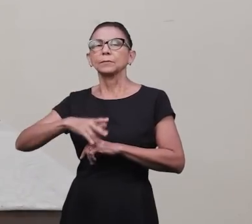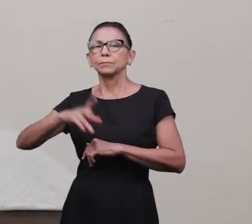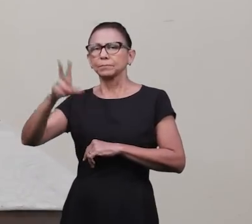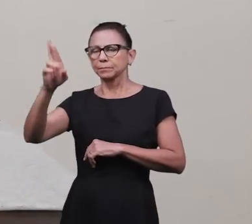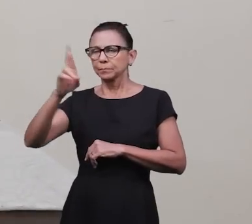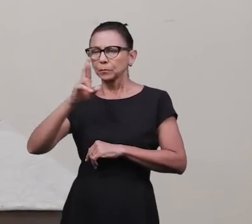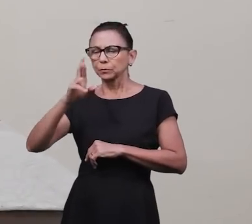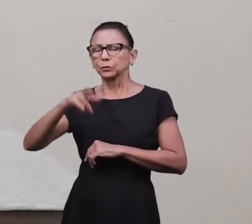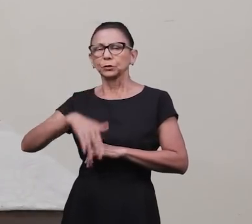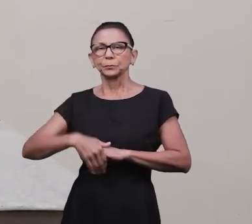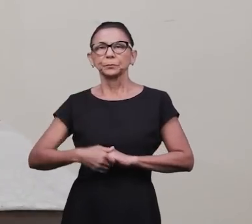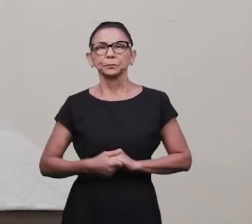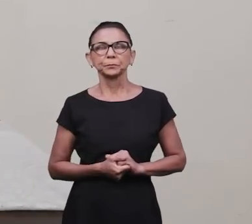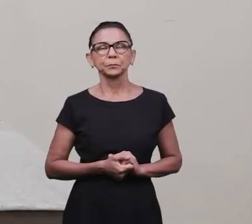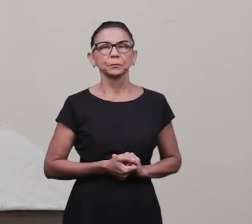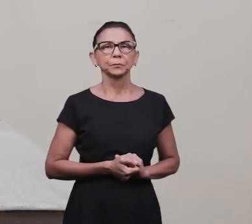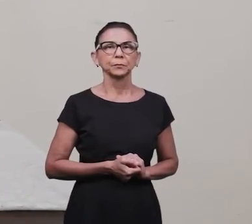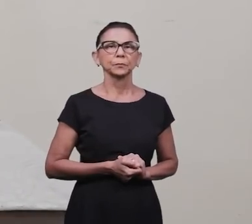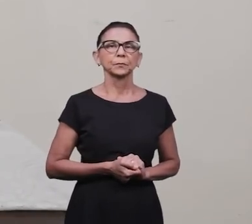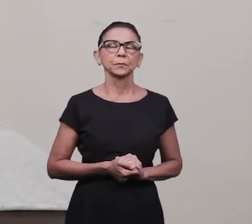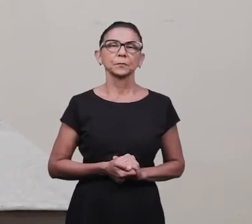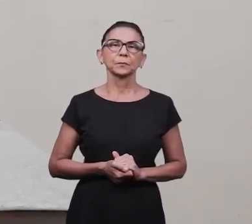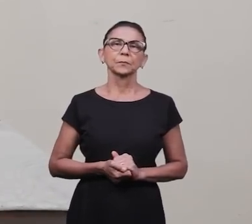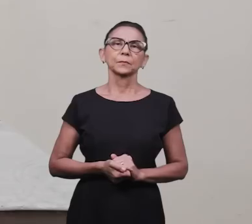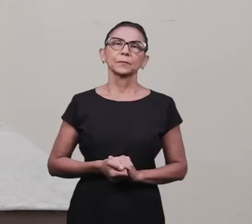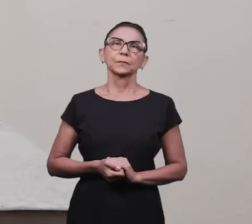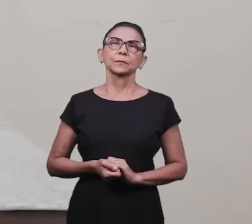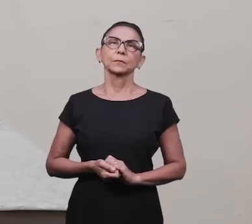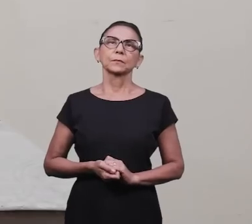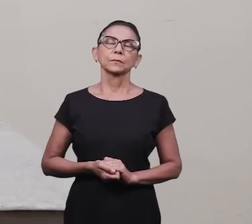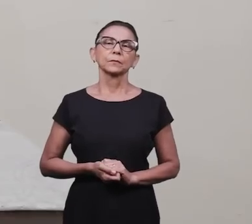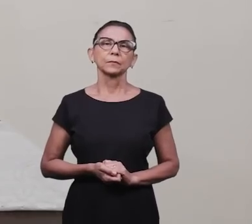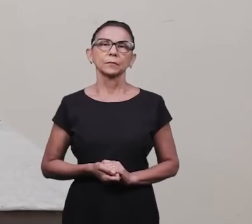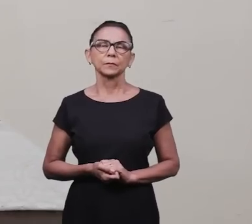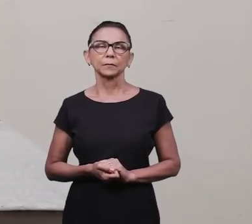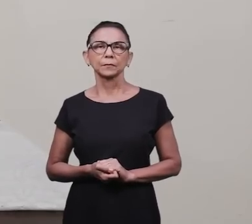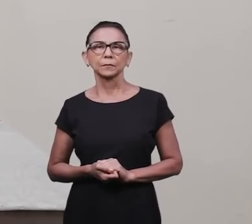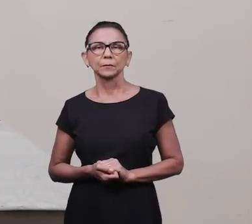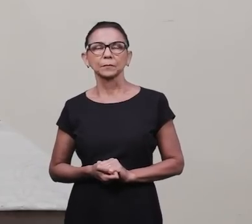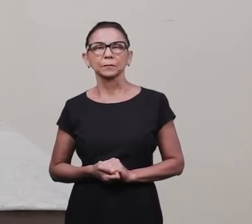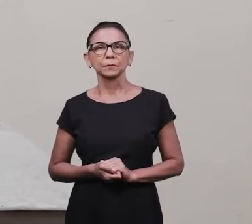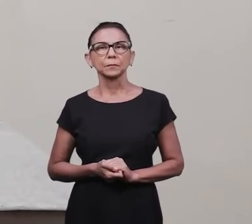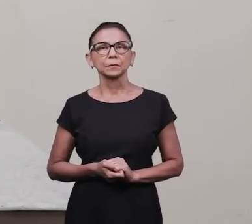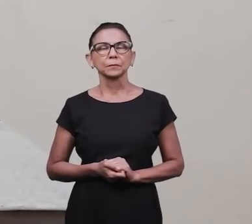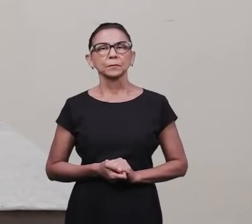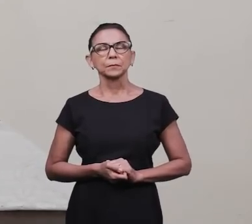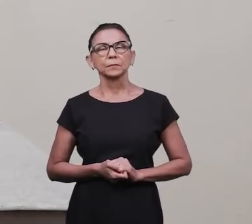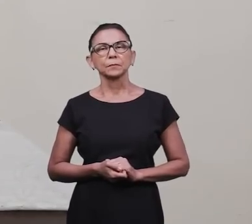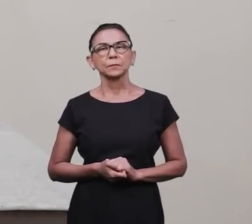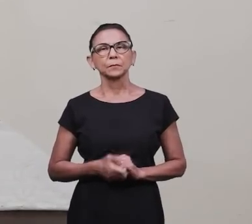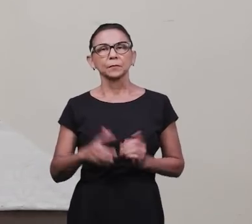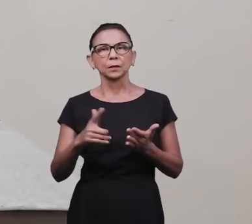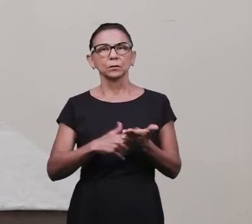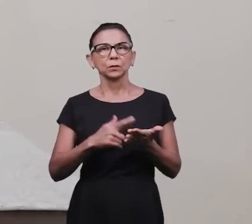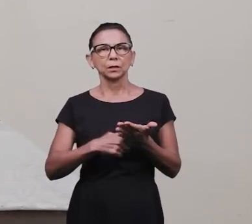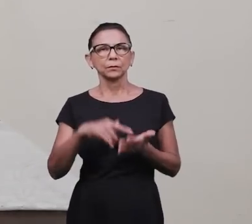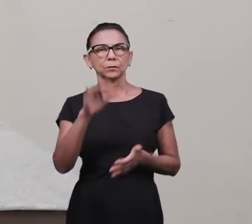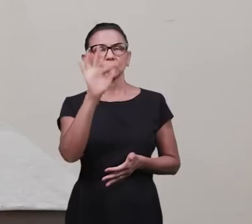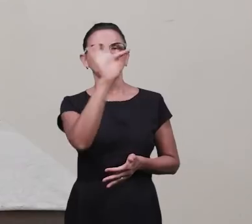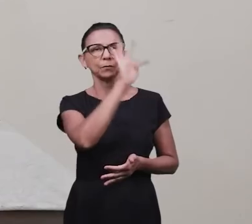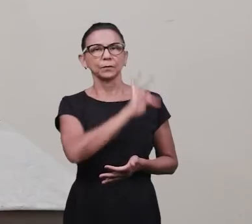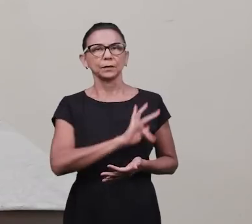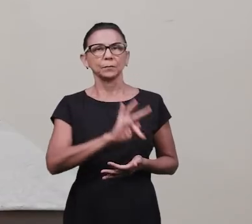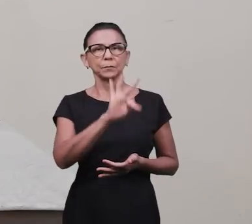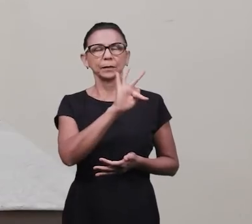coração. A palavra nos diz, lá na carta aos Filipenses, verso 6 do capítulo